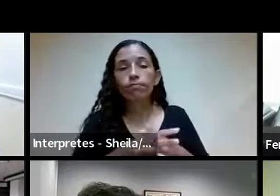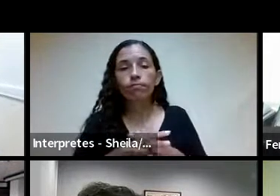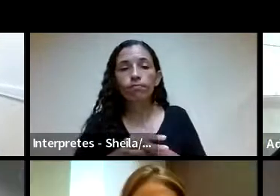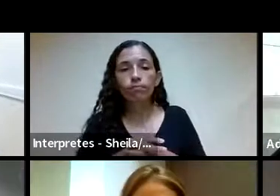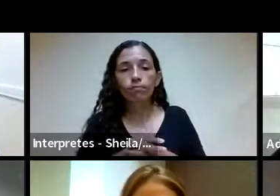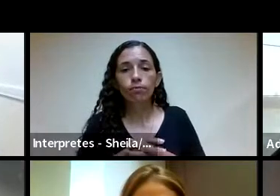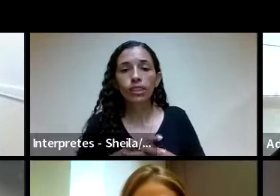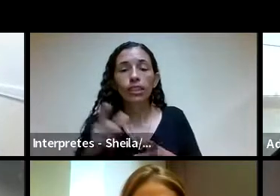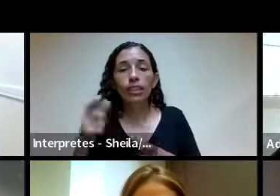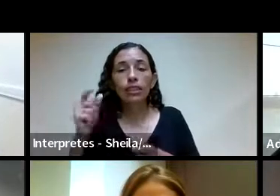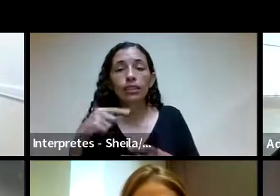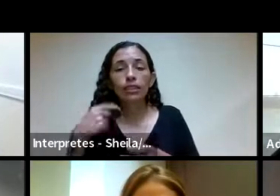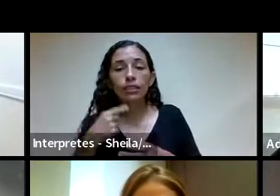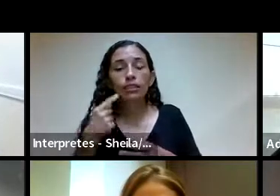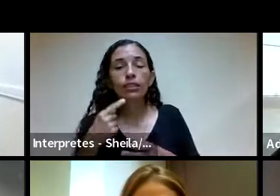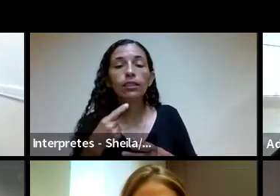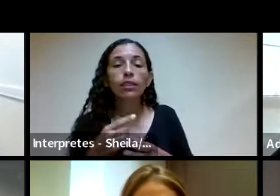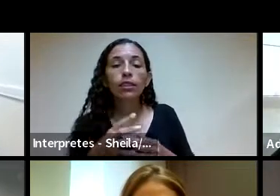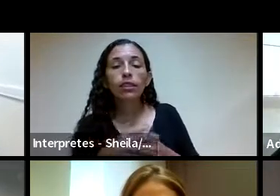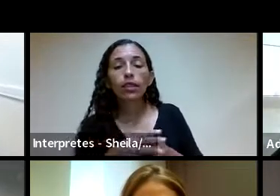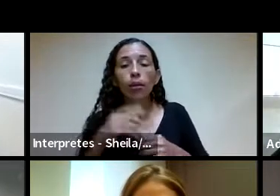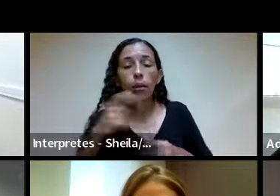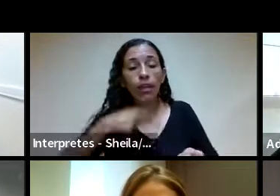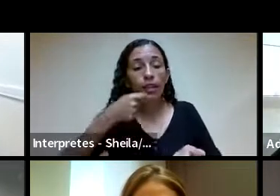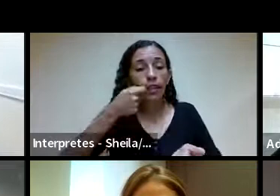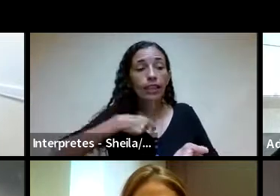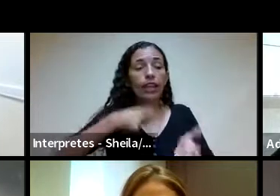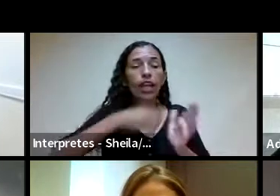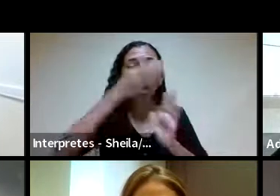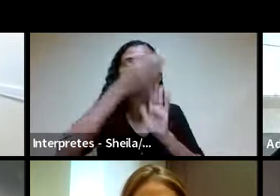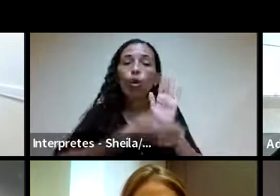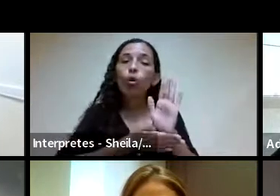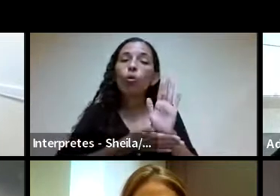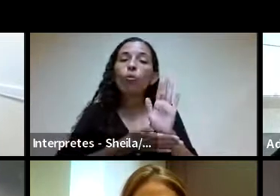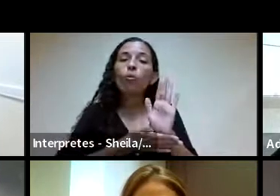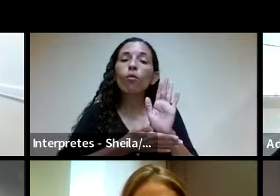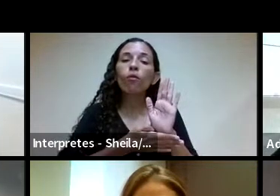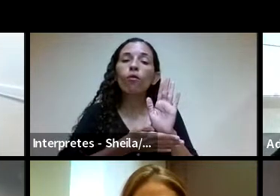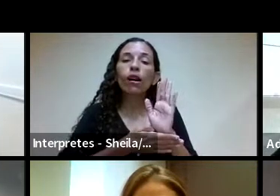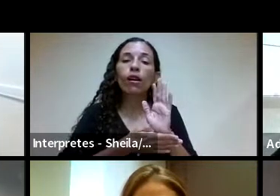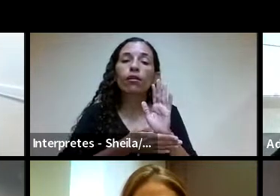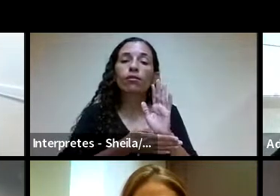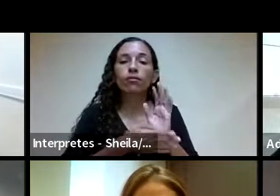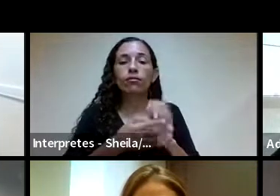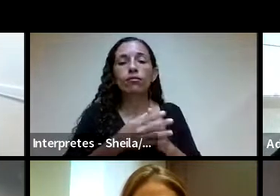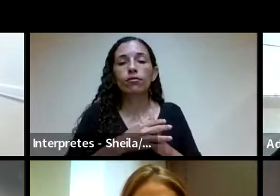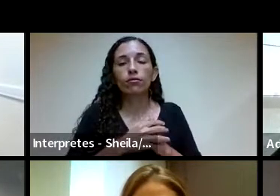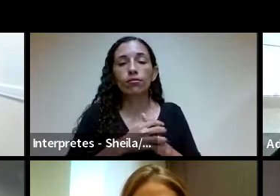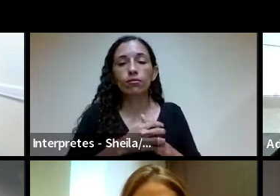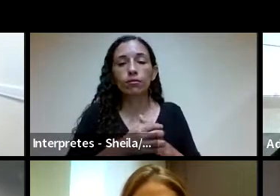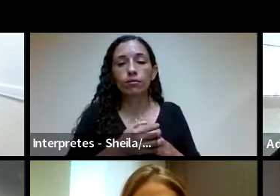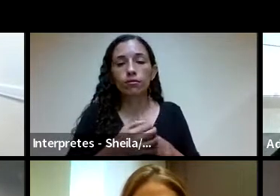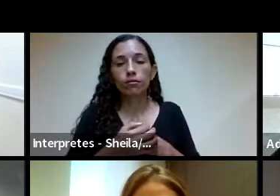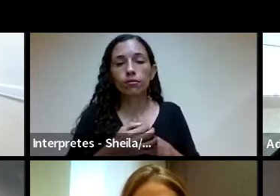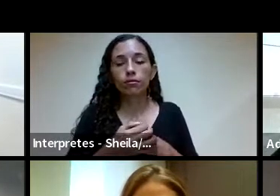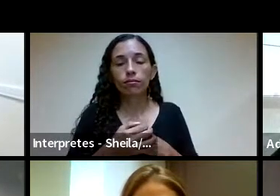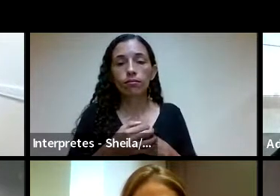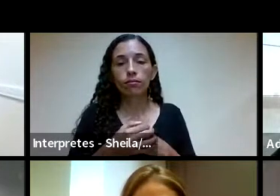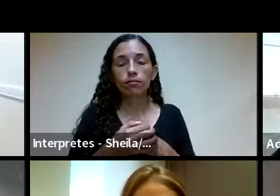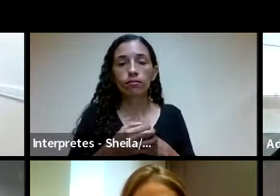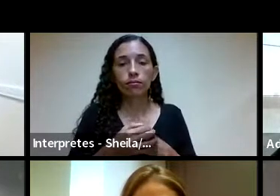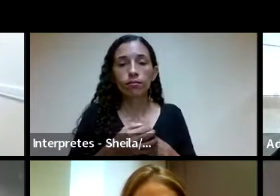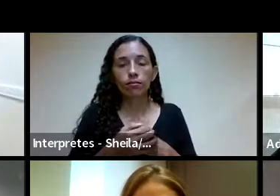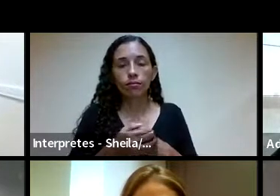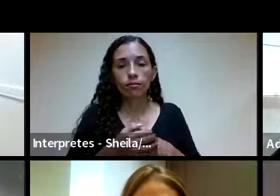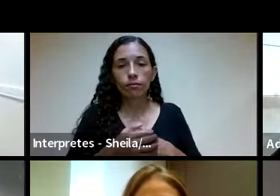que permita a comprovação e cesse a